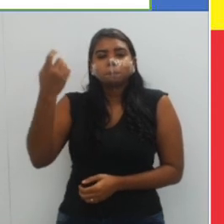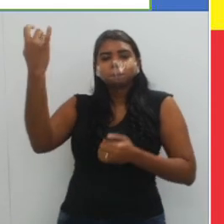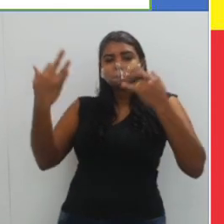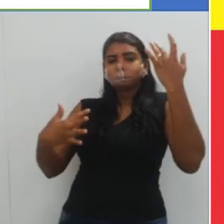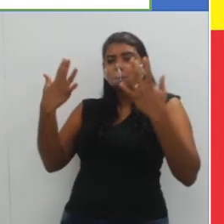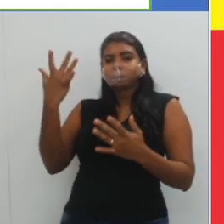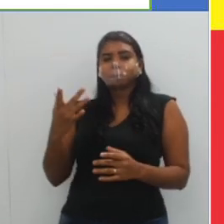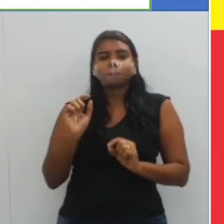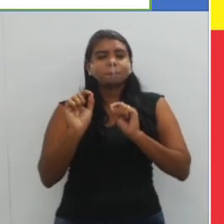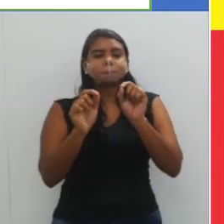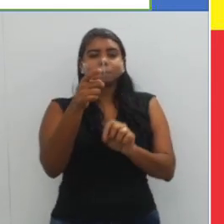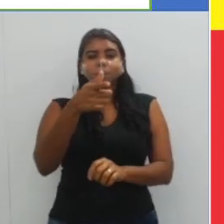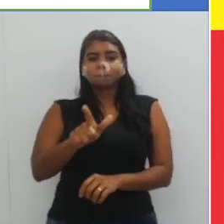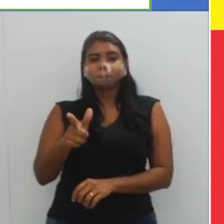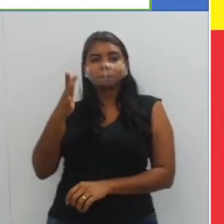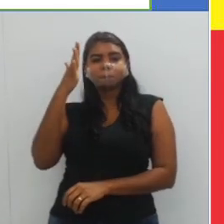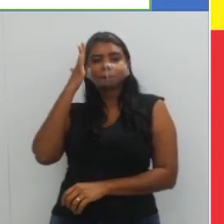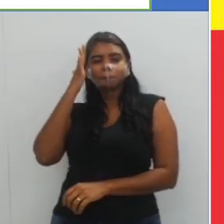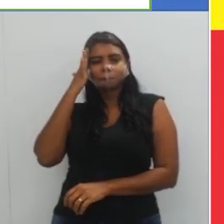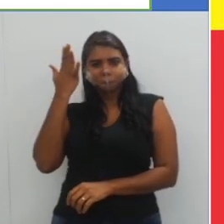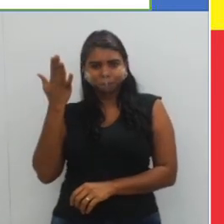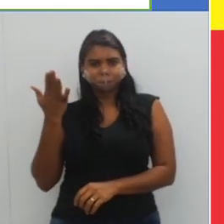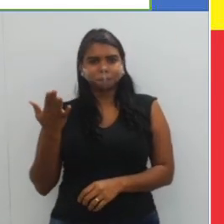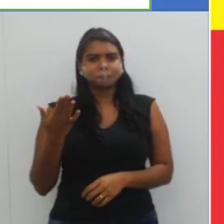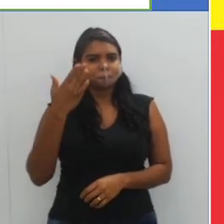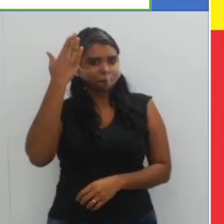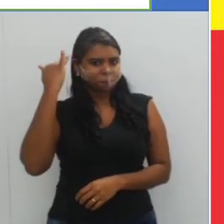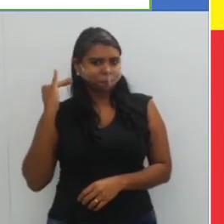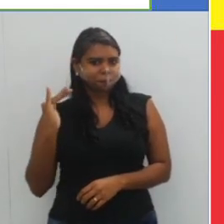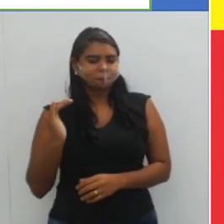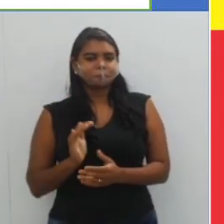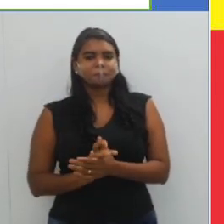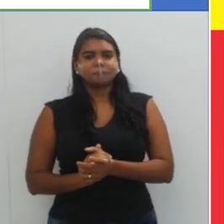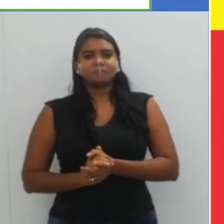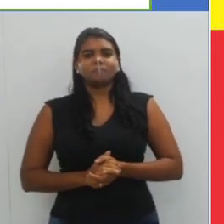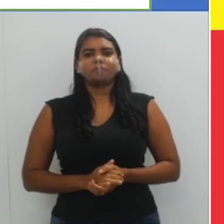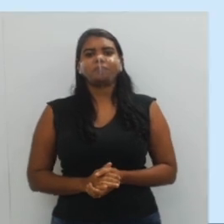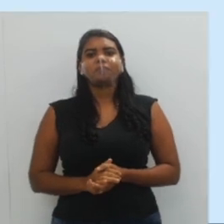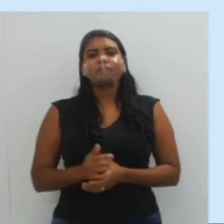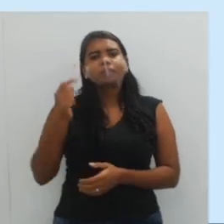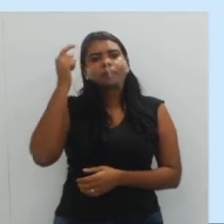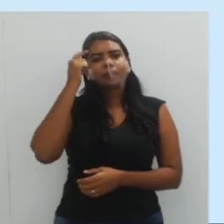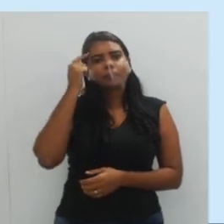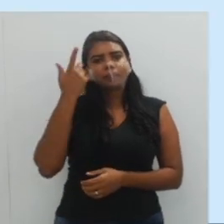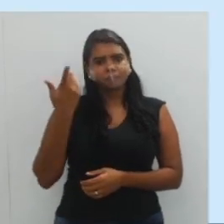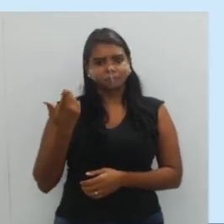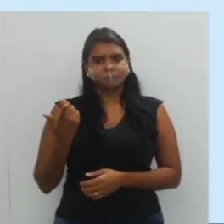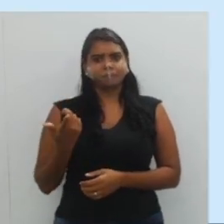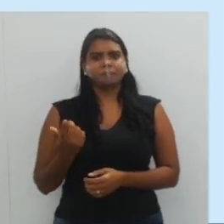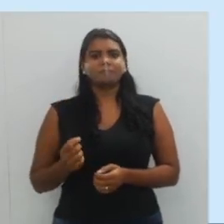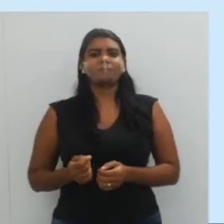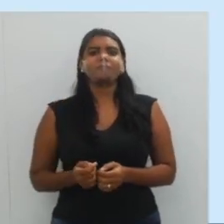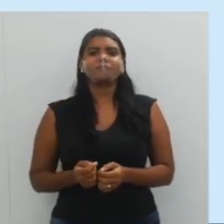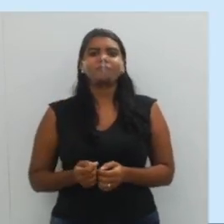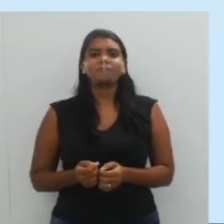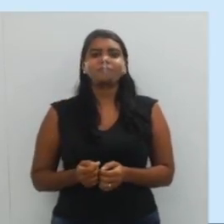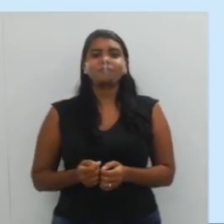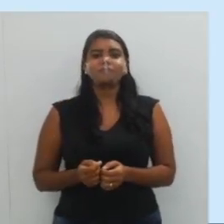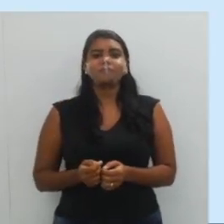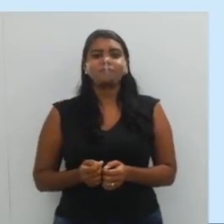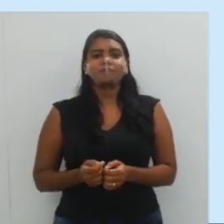e ninguém que não a entenda. Cecília Meirelles. Então pensem bem, esses versos